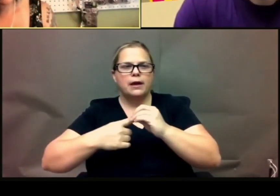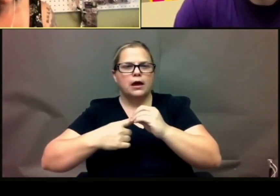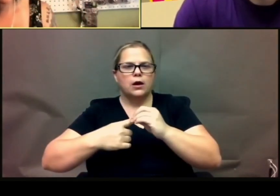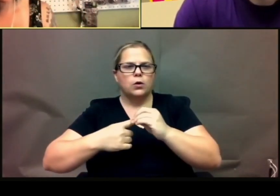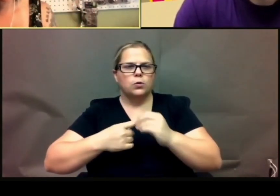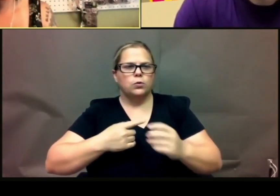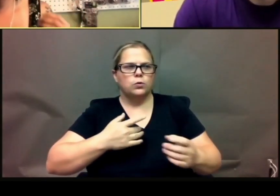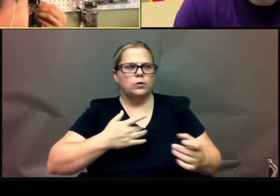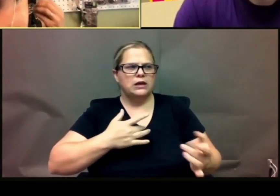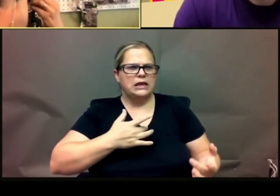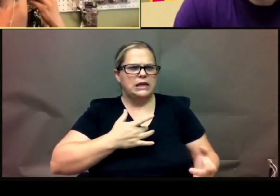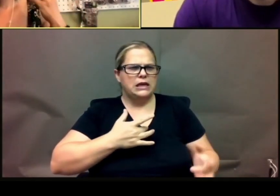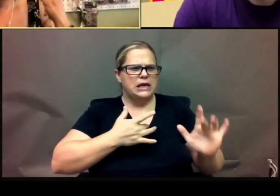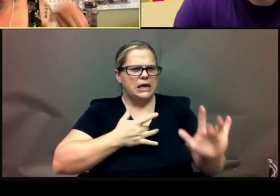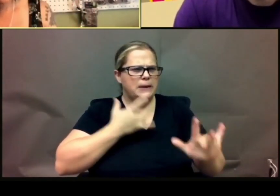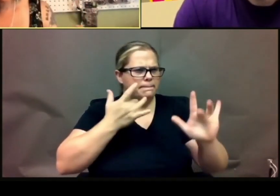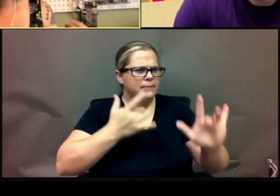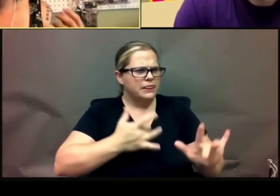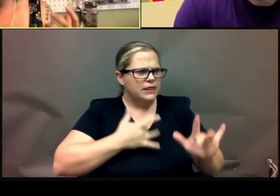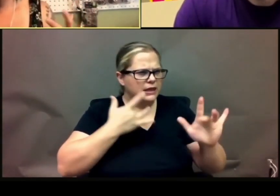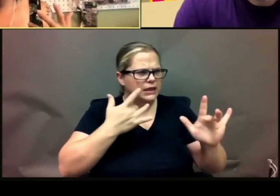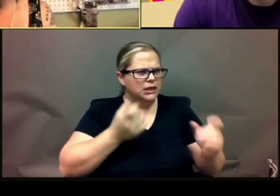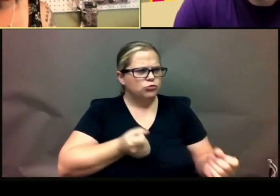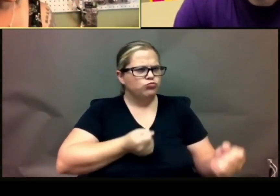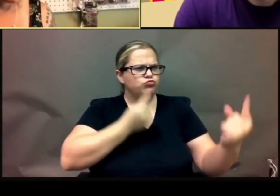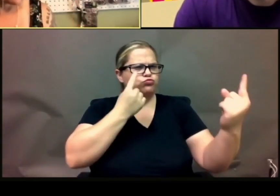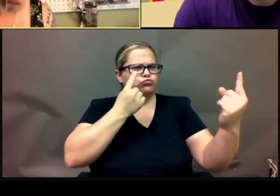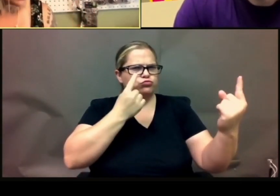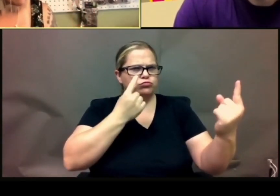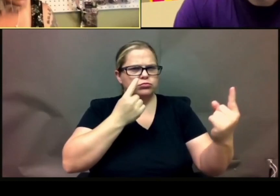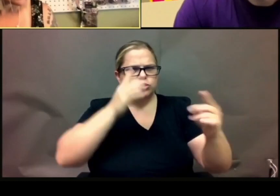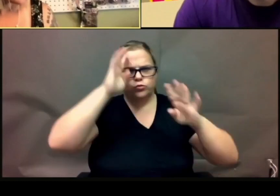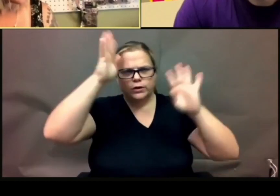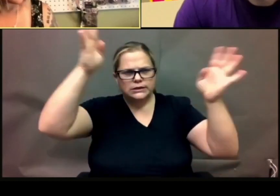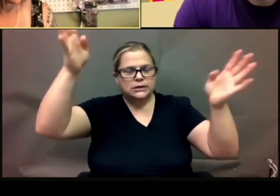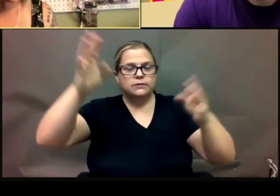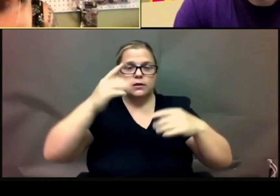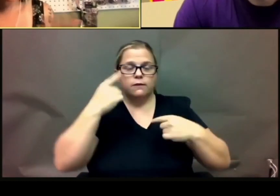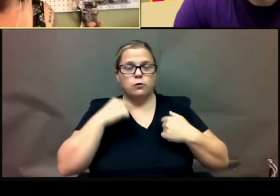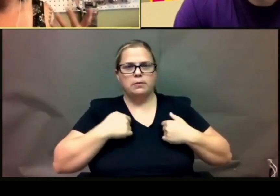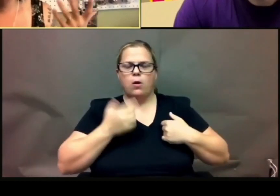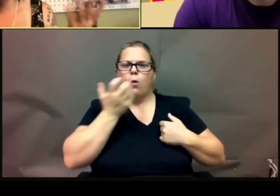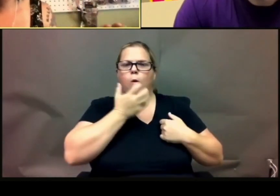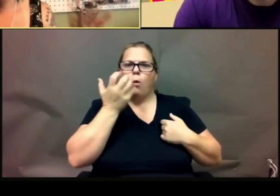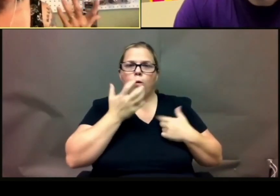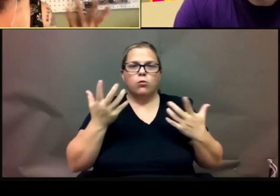E estávamos falando de criatividade. De propósito. para mim.